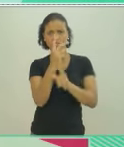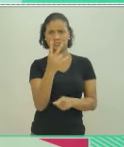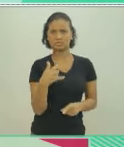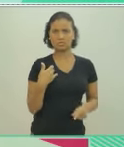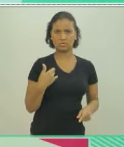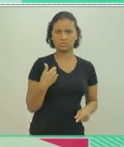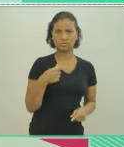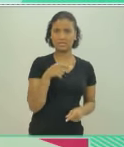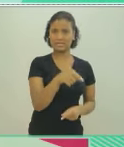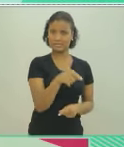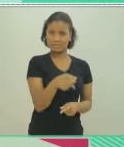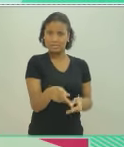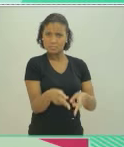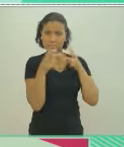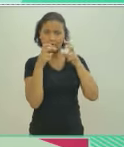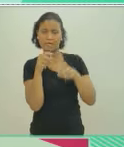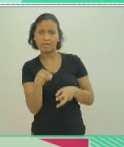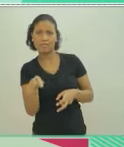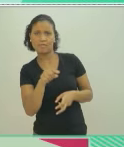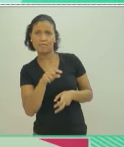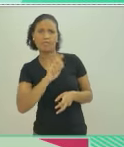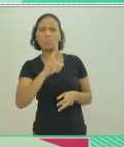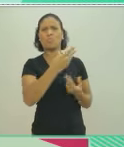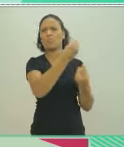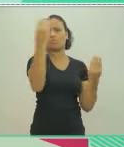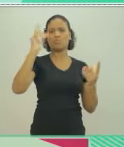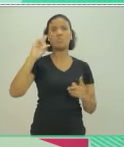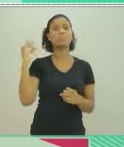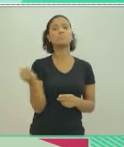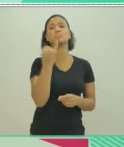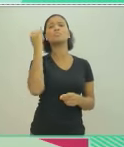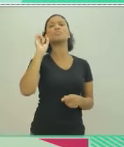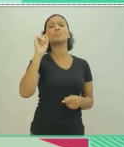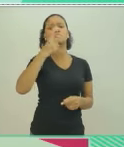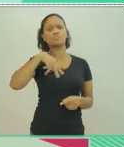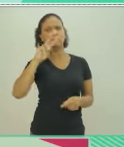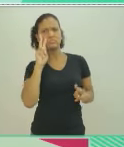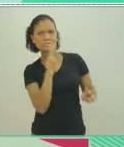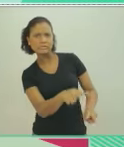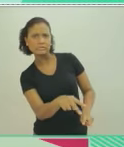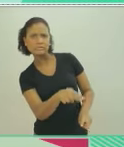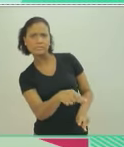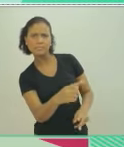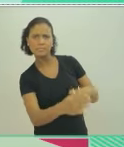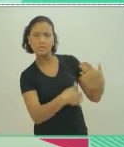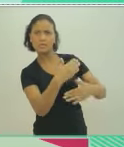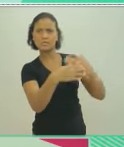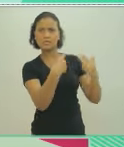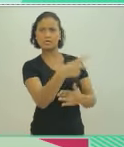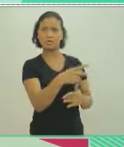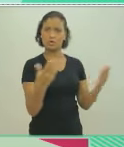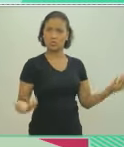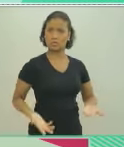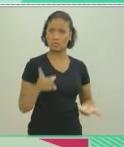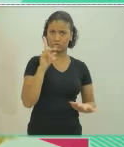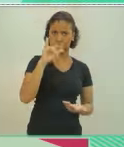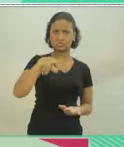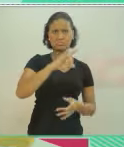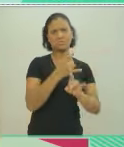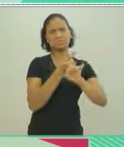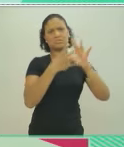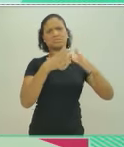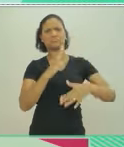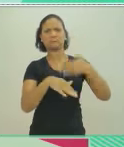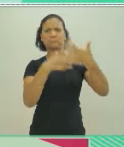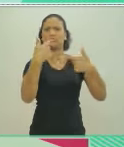a maioria melhora demais, muito, e que hoje em dia as expectativas de vida independente aumentam a cada